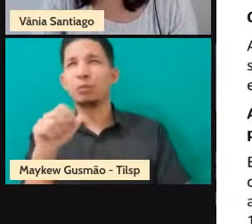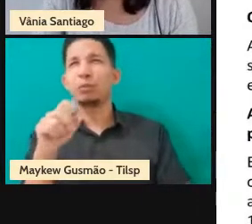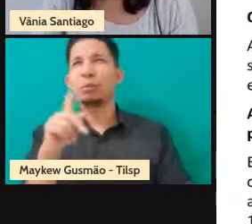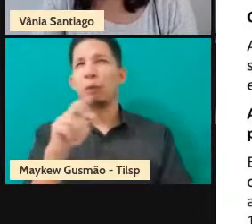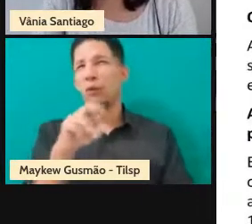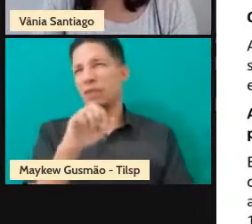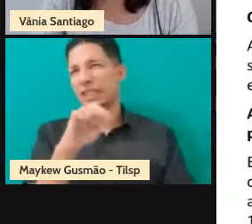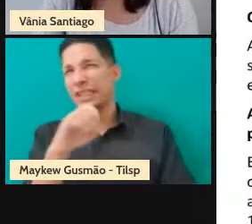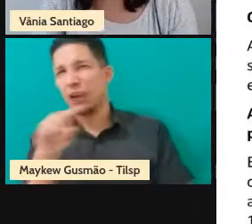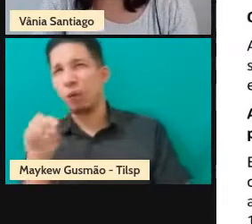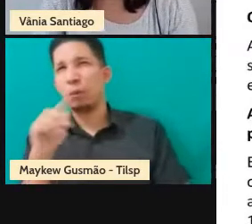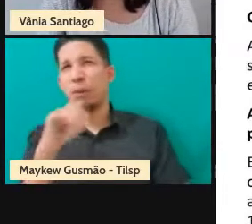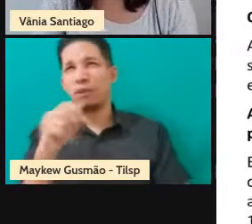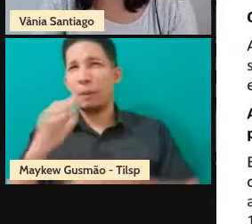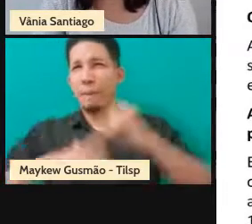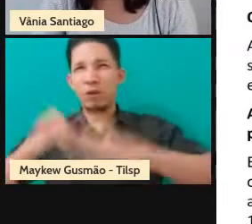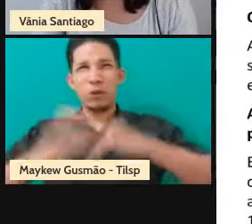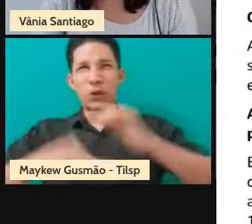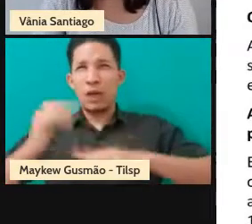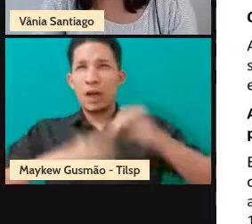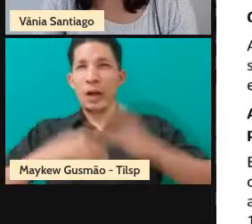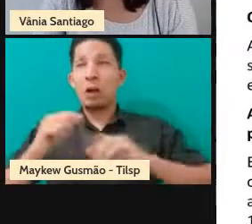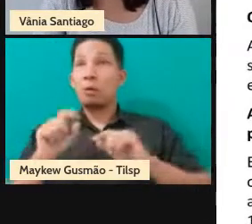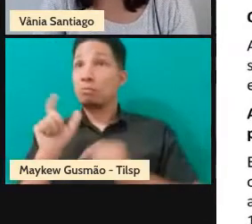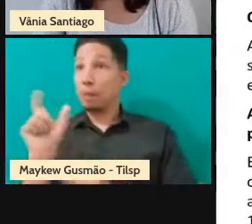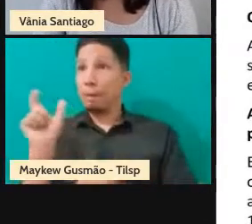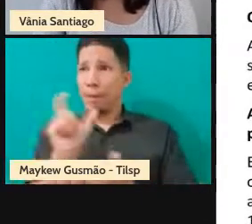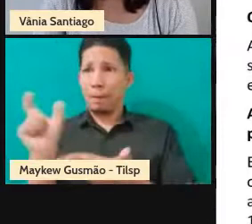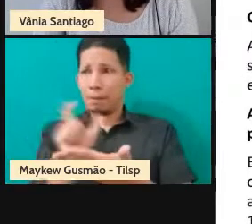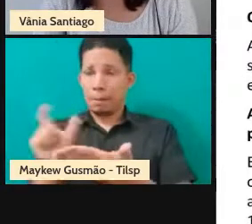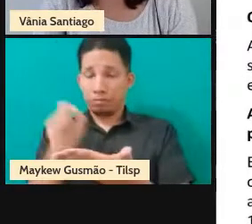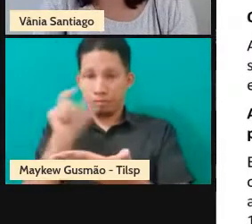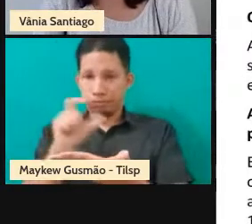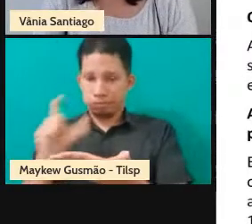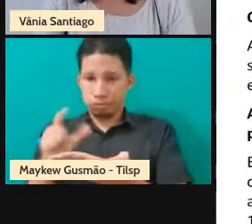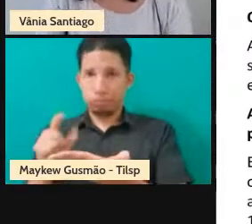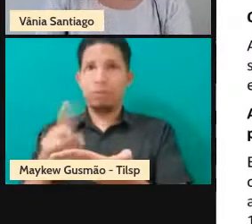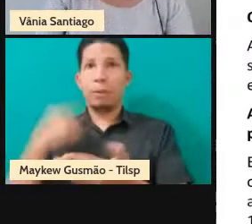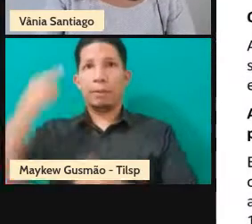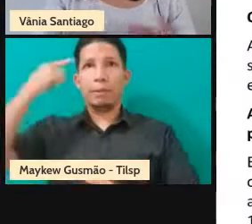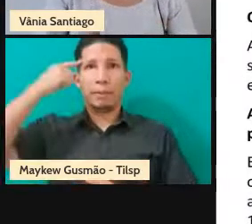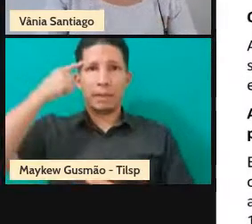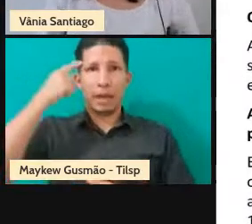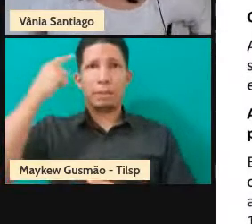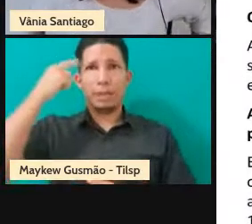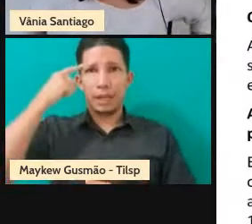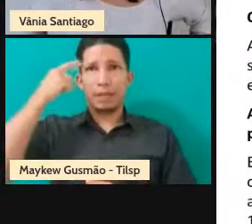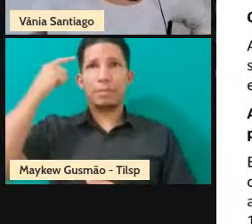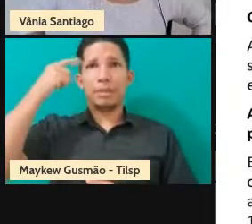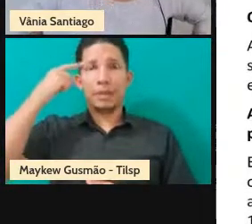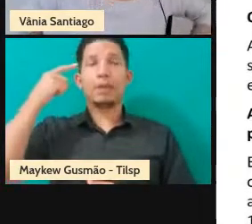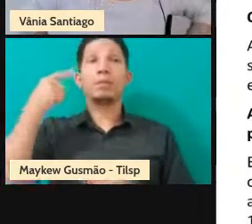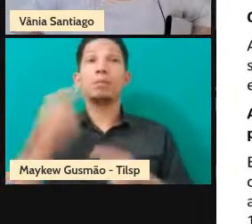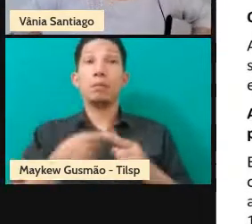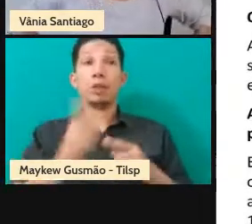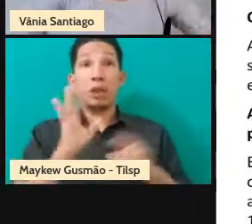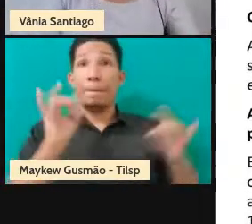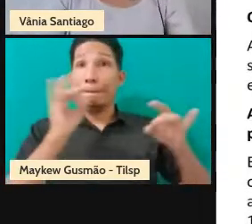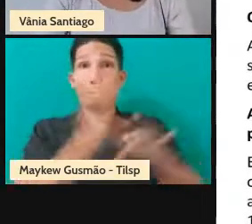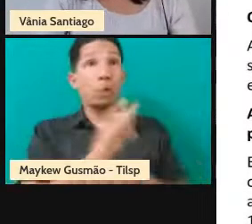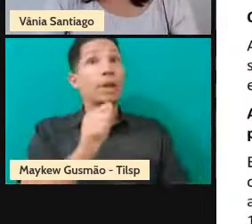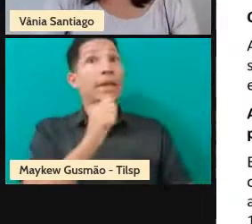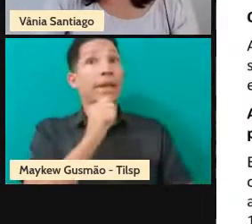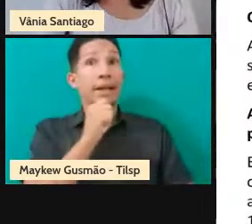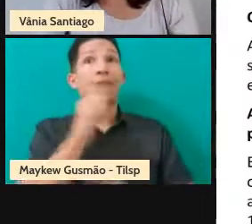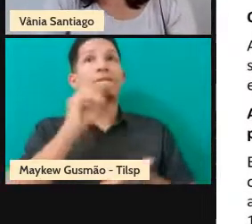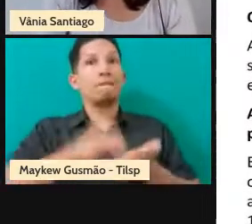algo que a gente precisa pensar, pensando que esse ainda é um caminho, e